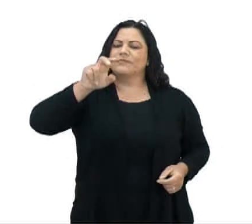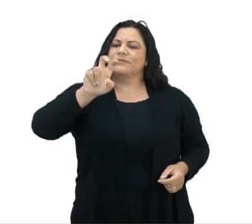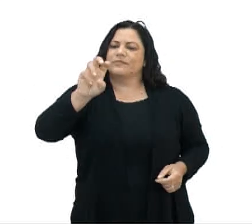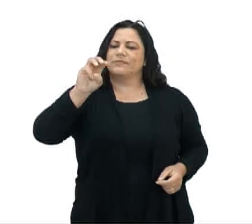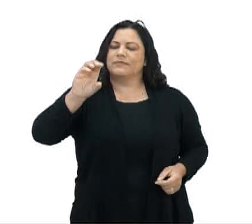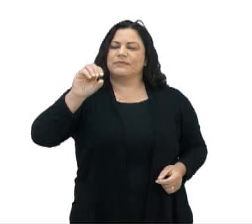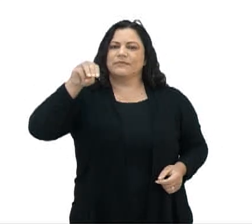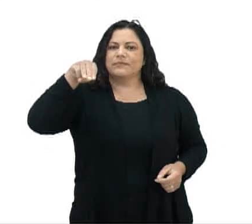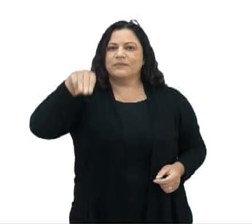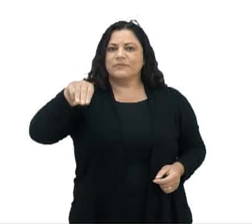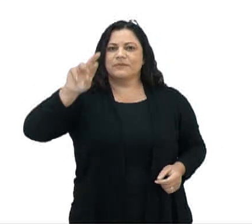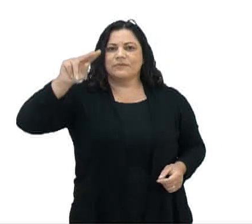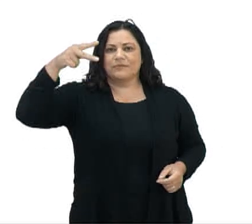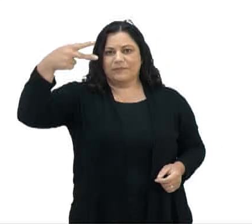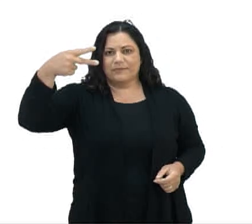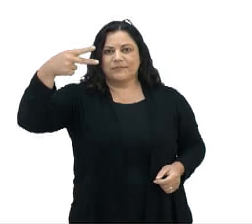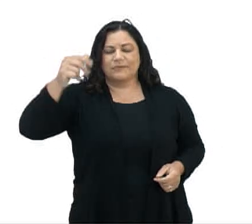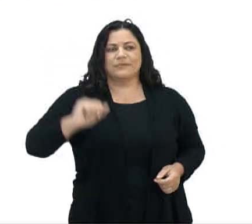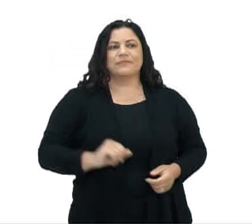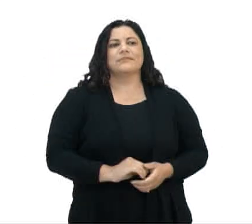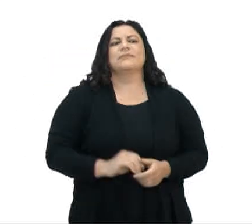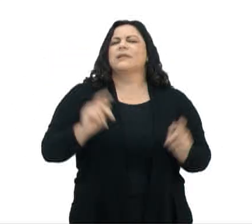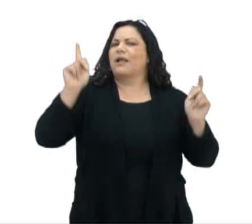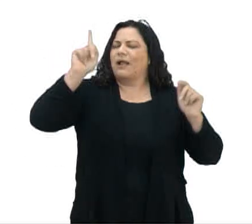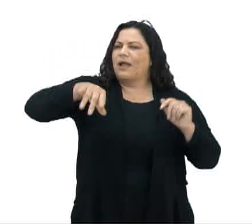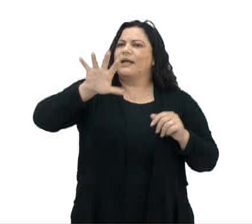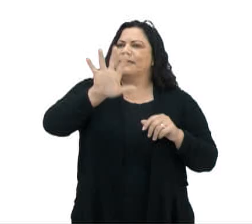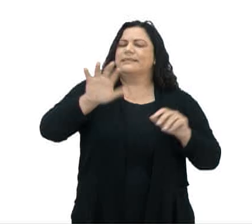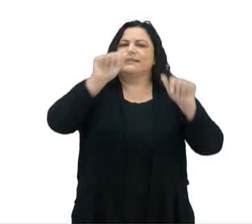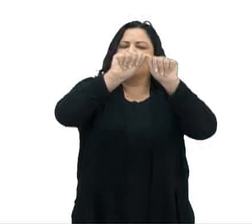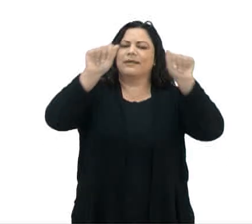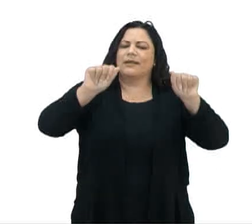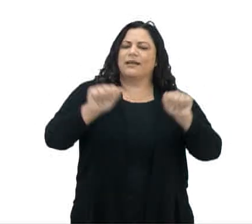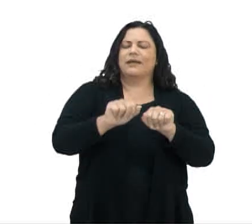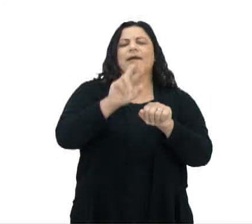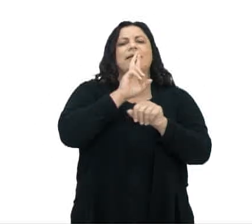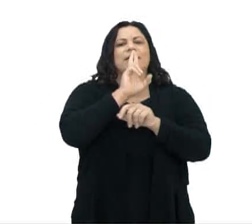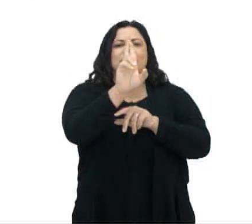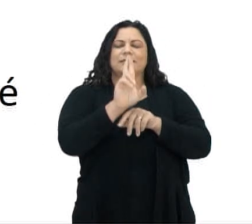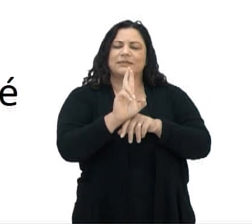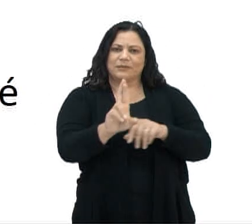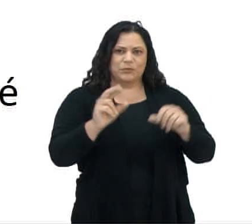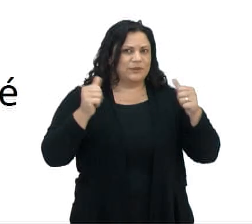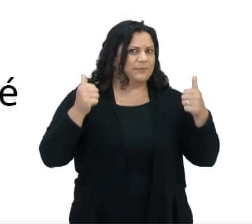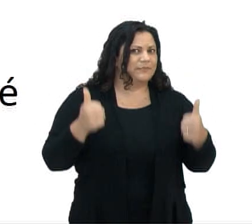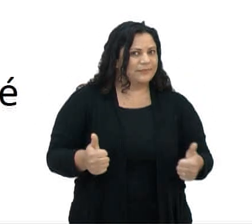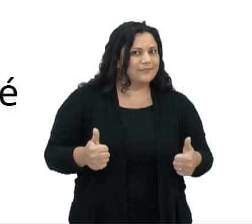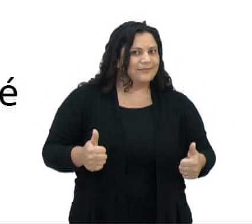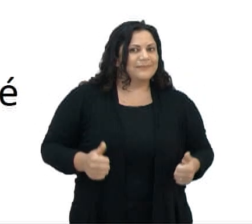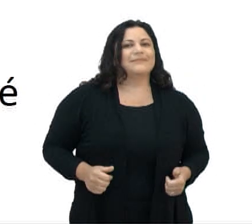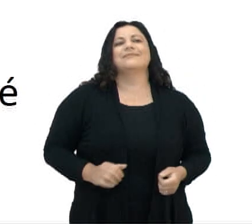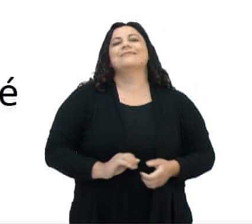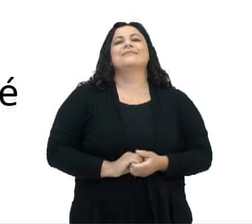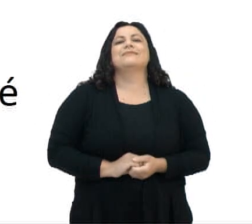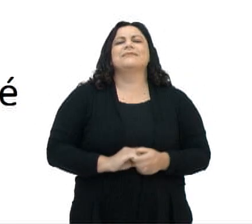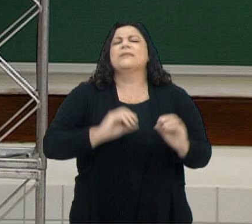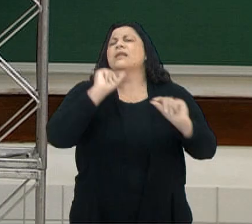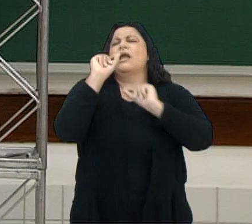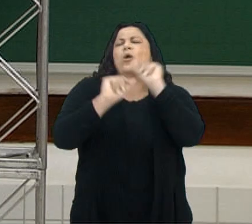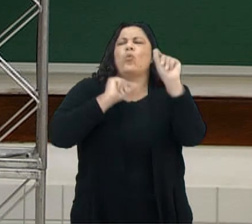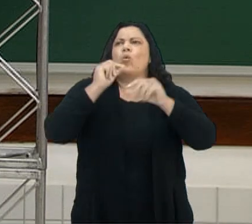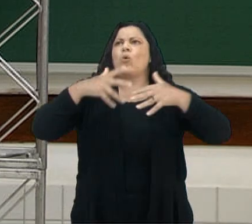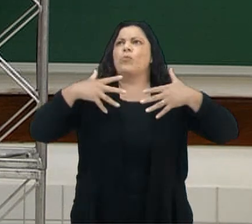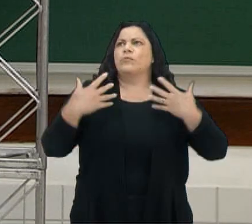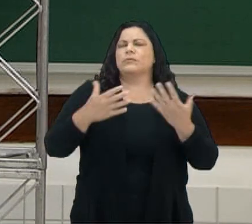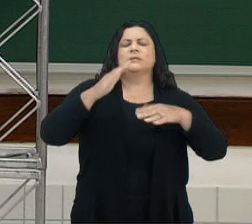37,5 centímetros quadrados. Essa é a área deste pentágono regular aqui, beleza? Como que nós fazemos